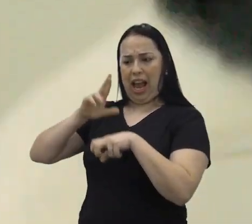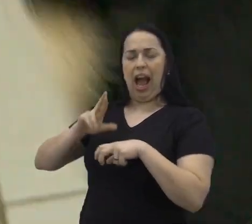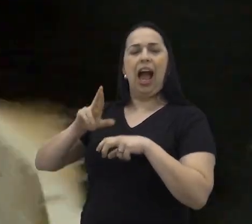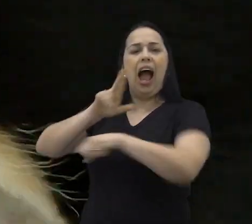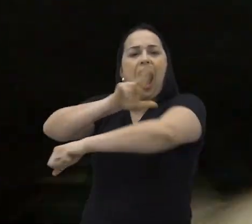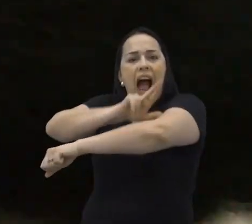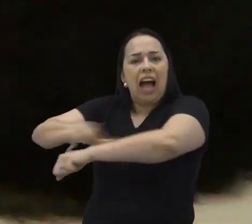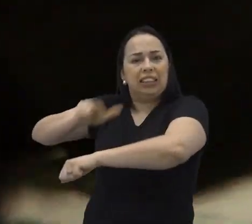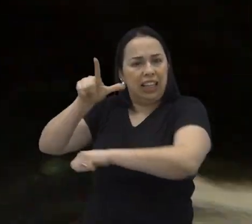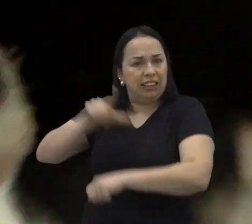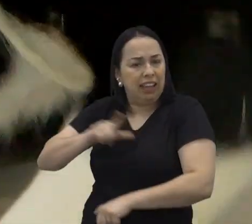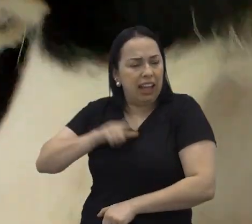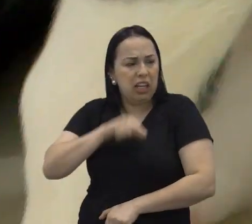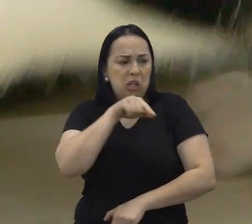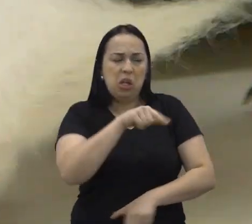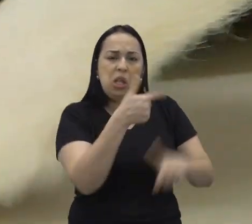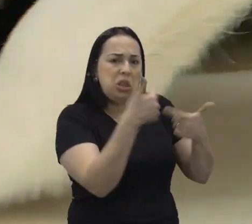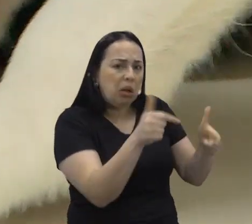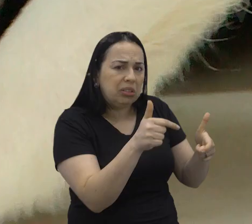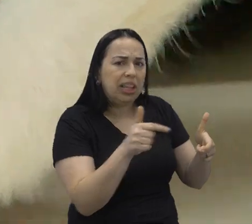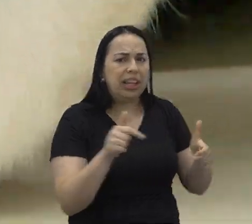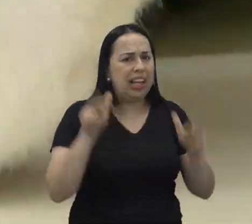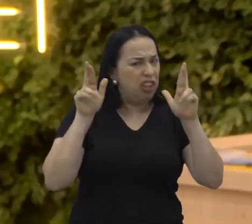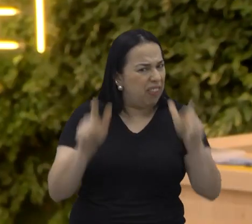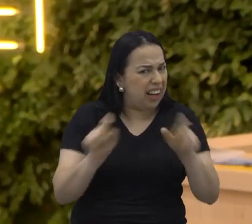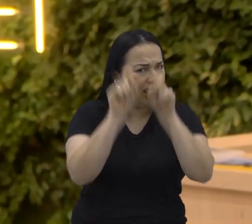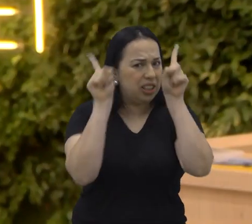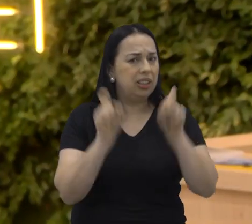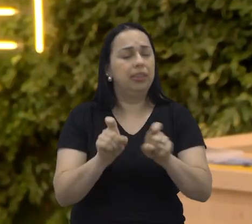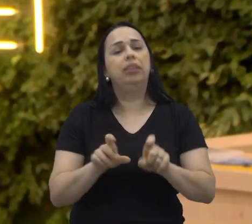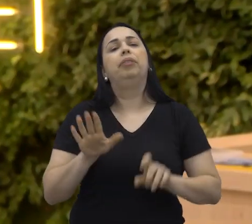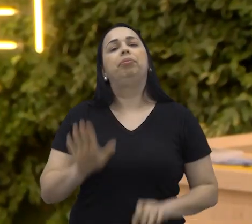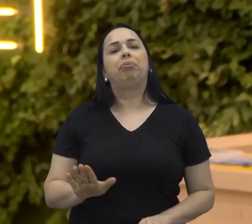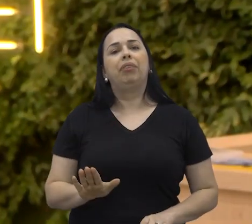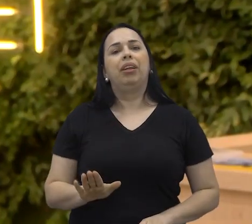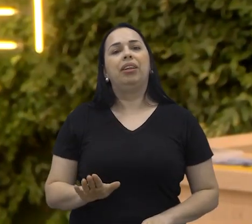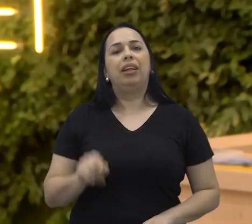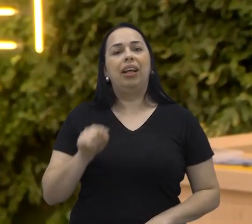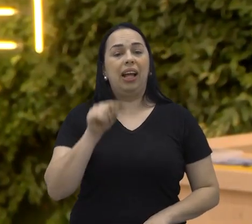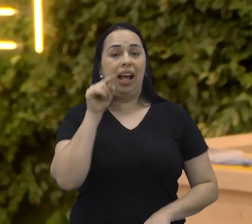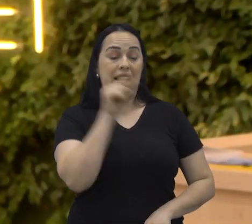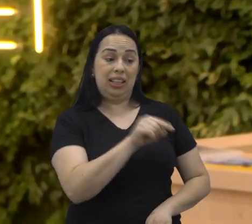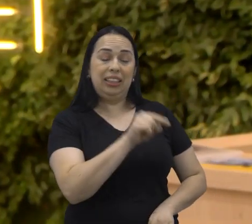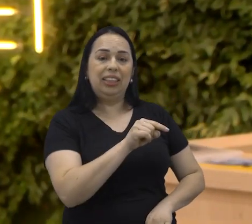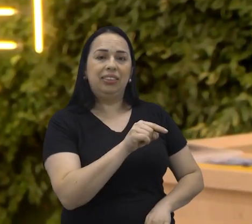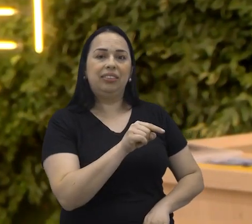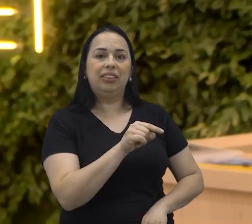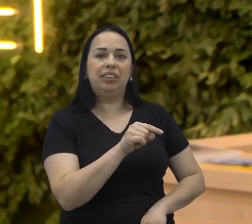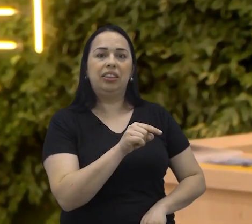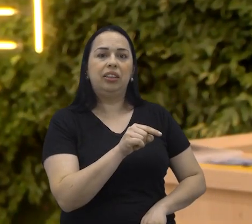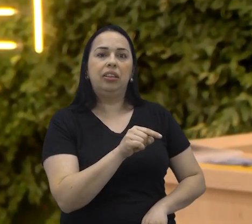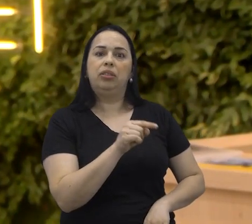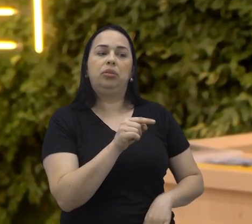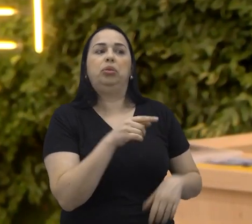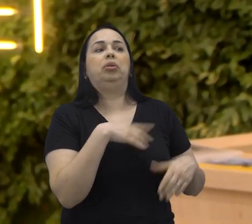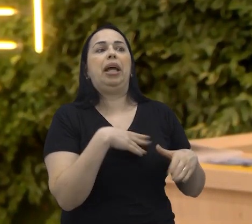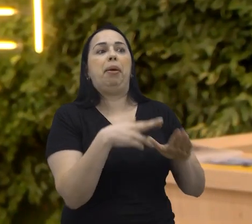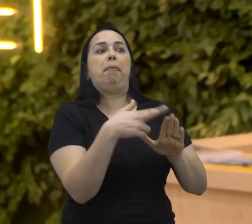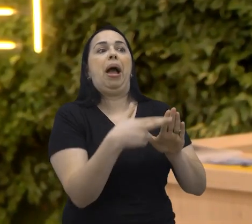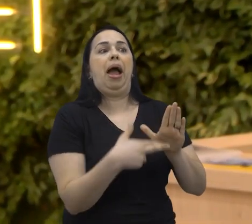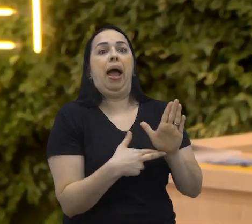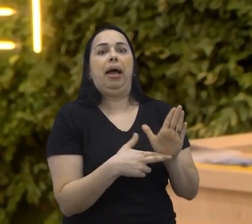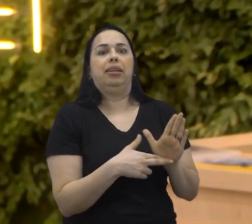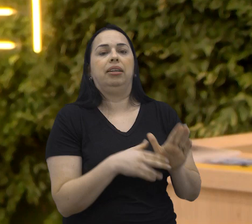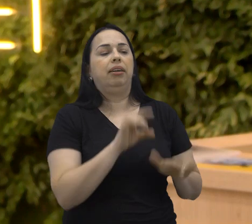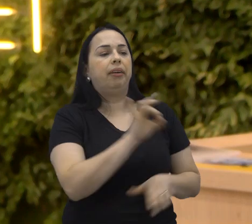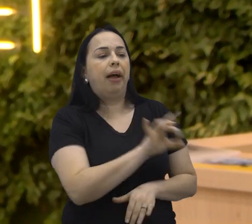entre um animal de raça e aquele sem raça definida? Bom, a principal diferença é que a gente, no pet que não tem uma raça definida, a gente não